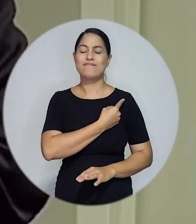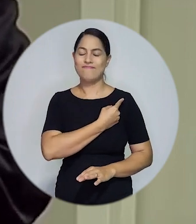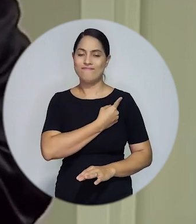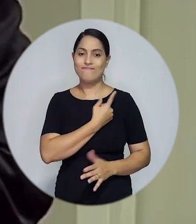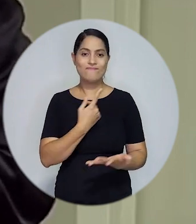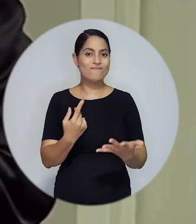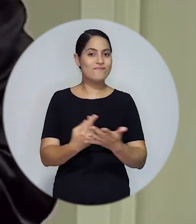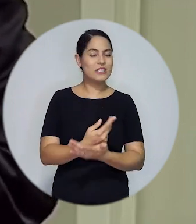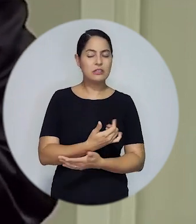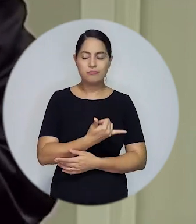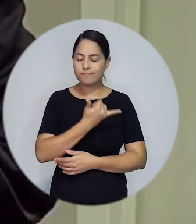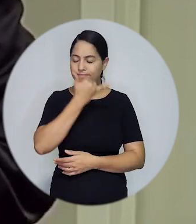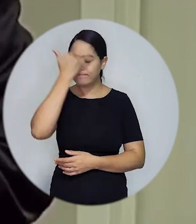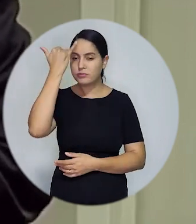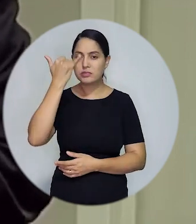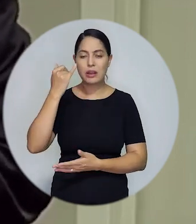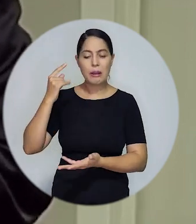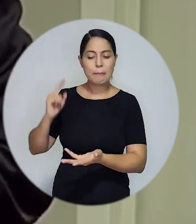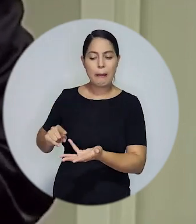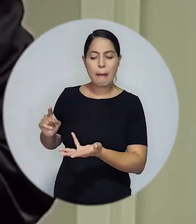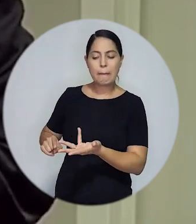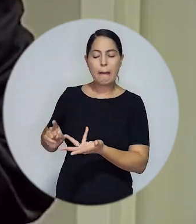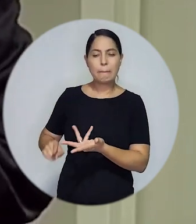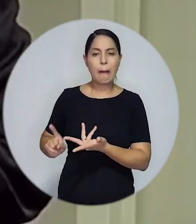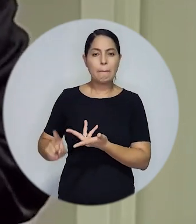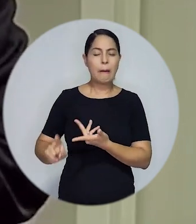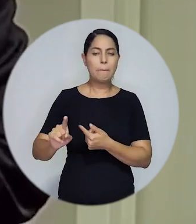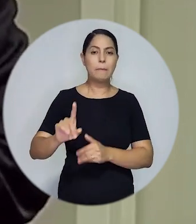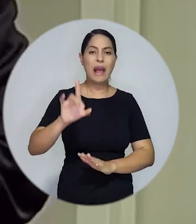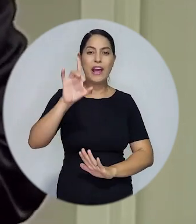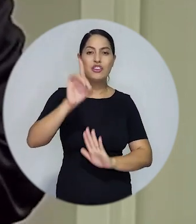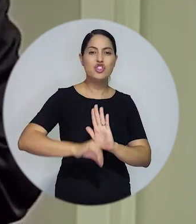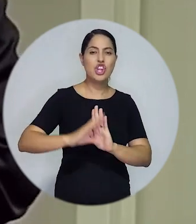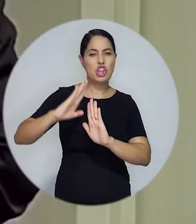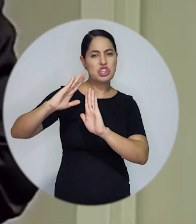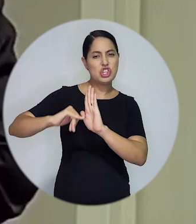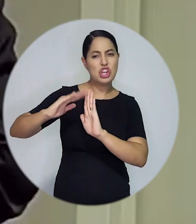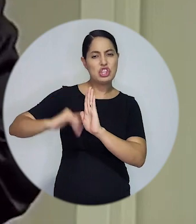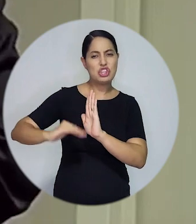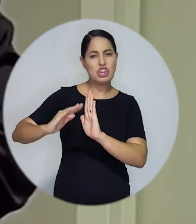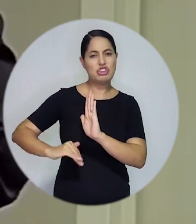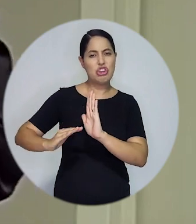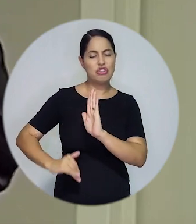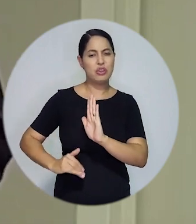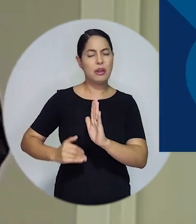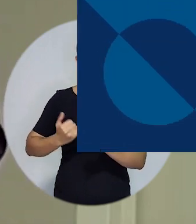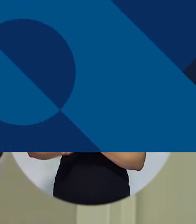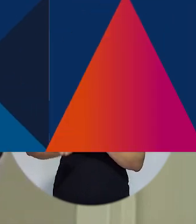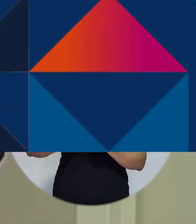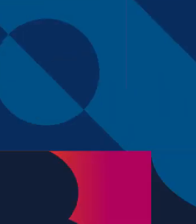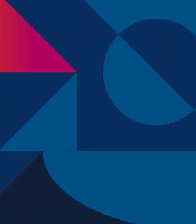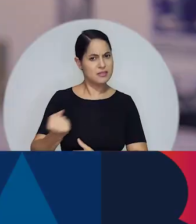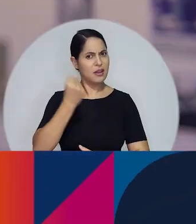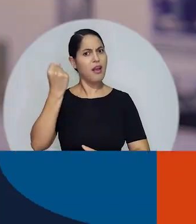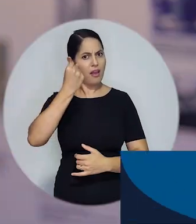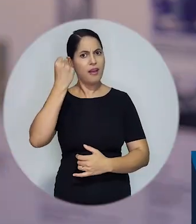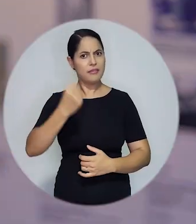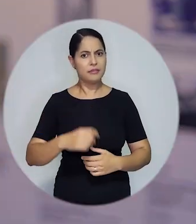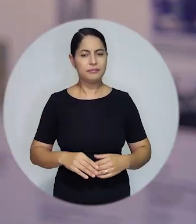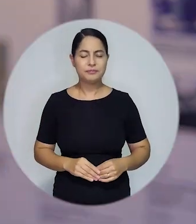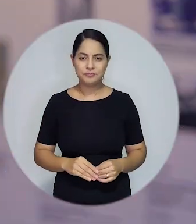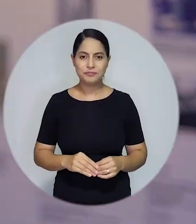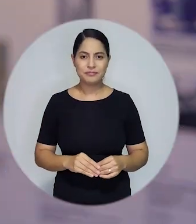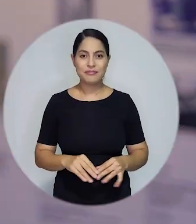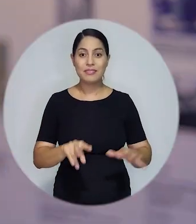mais estamos tendo violações, aumentando o nível de severidade à advocacia. Na